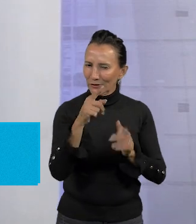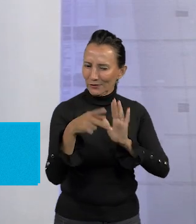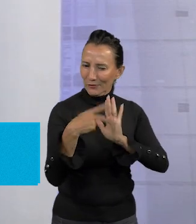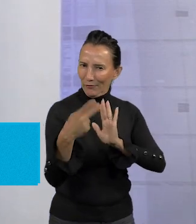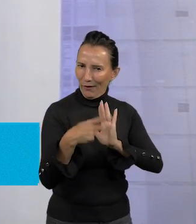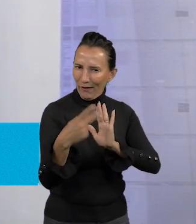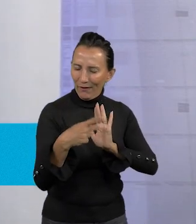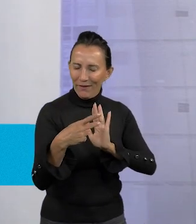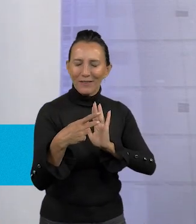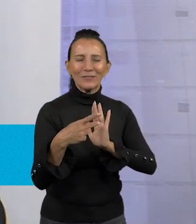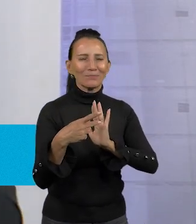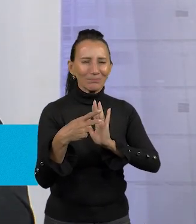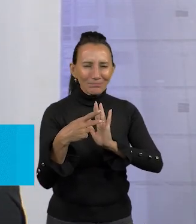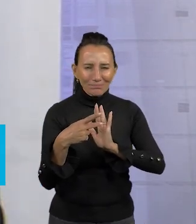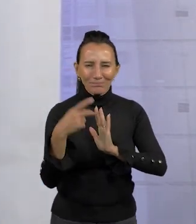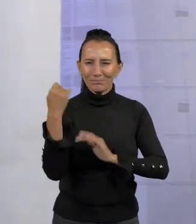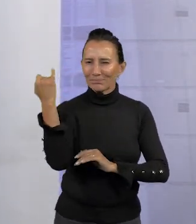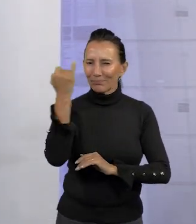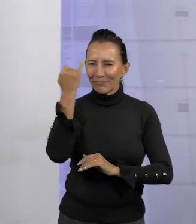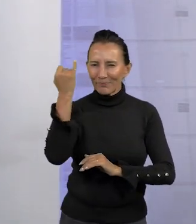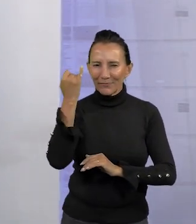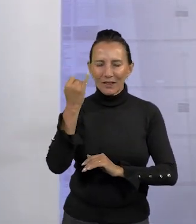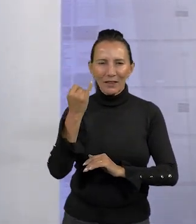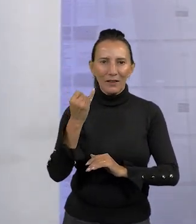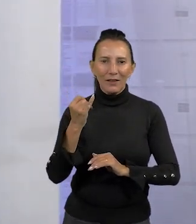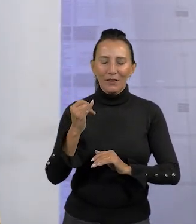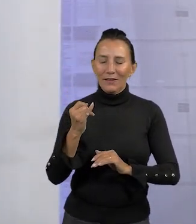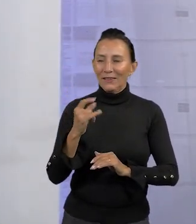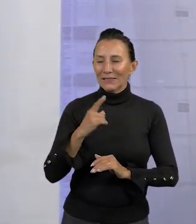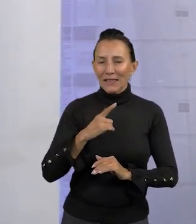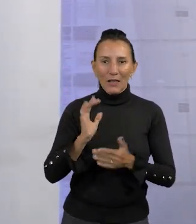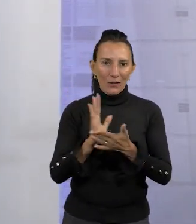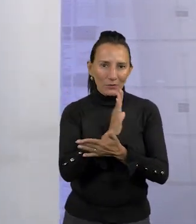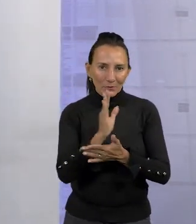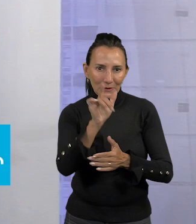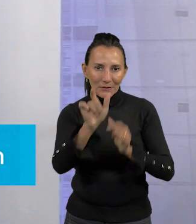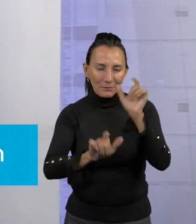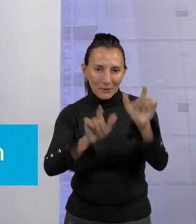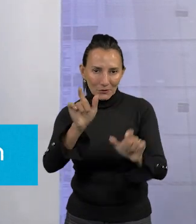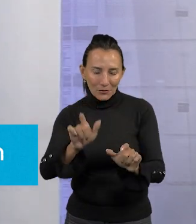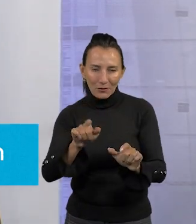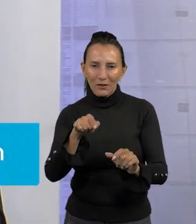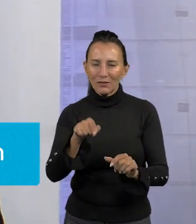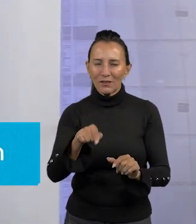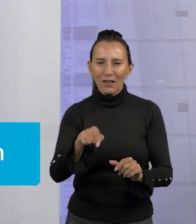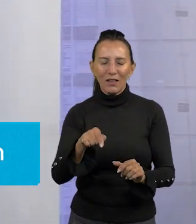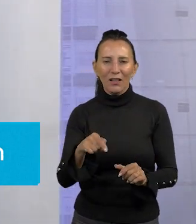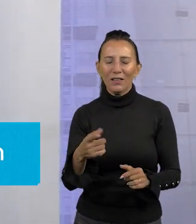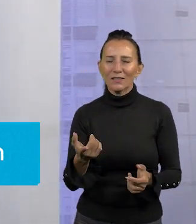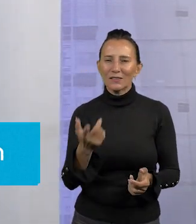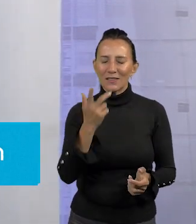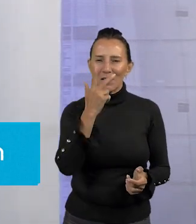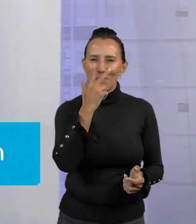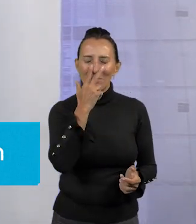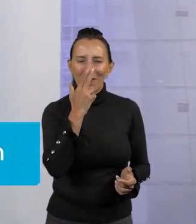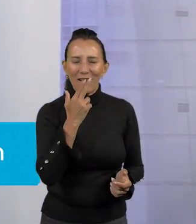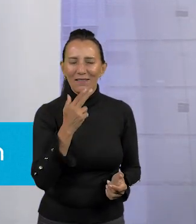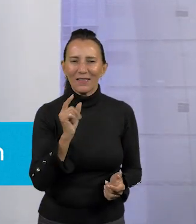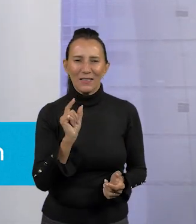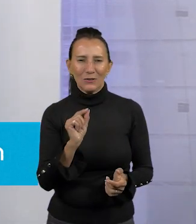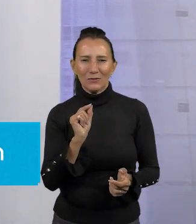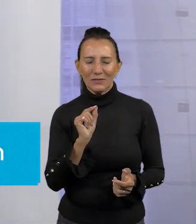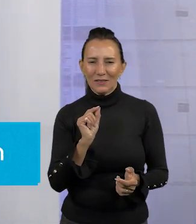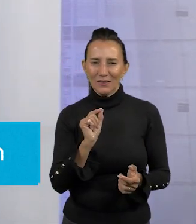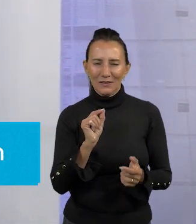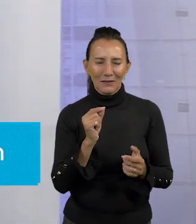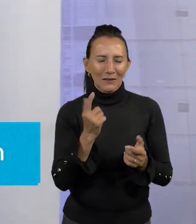grande porque tem muitas pessoas que TM uma autonegação elas foram elas elas foram sacudidas